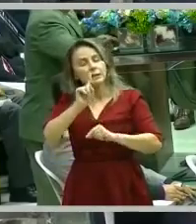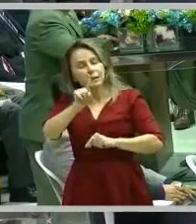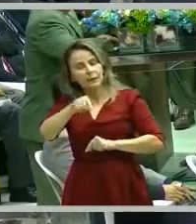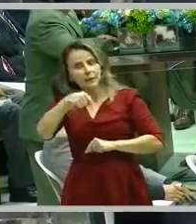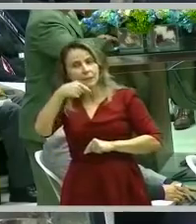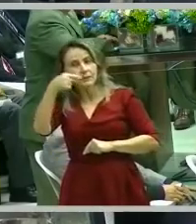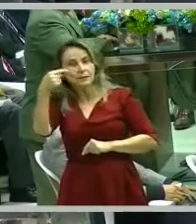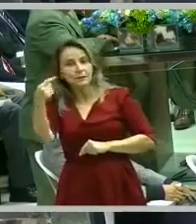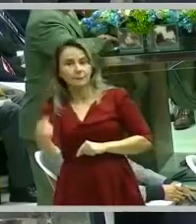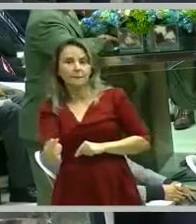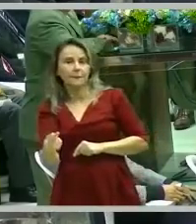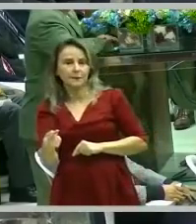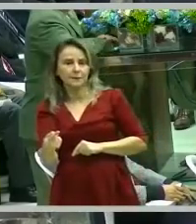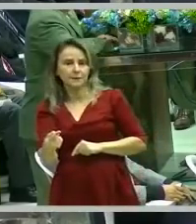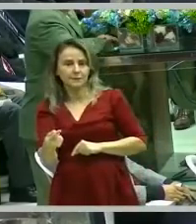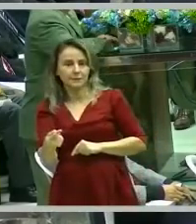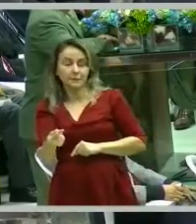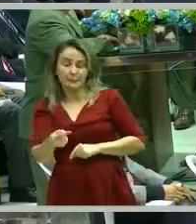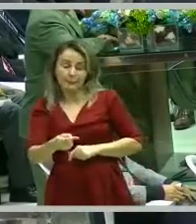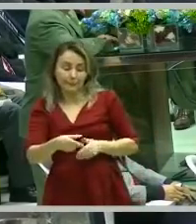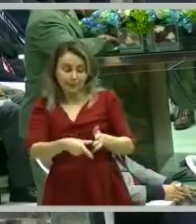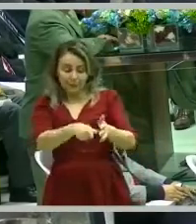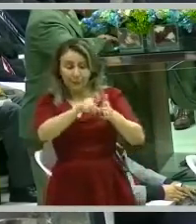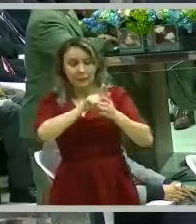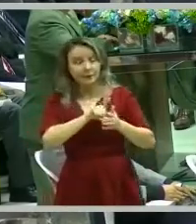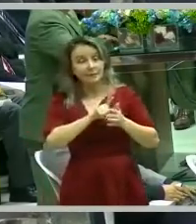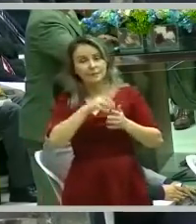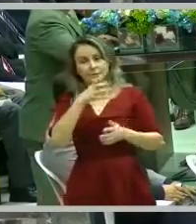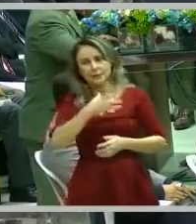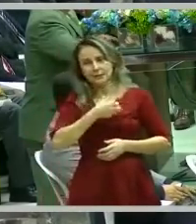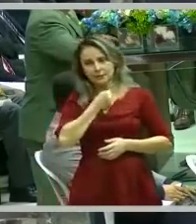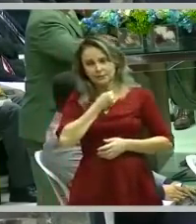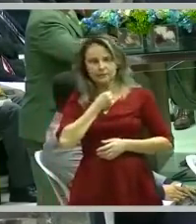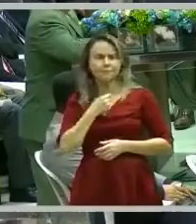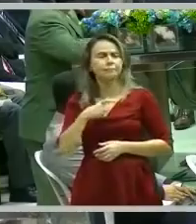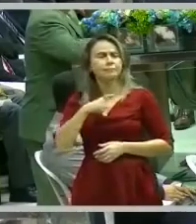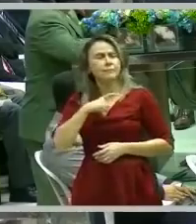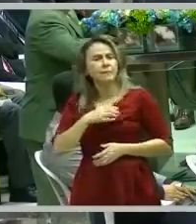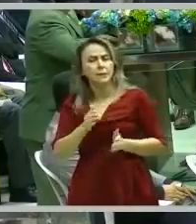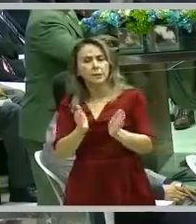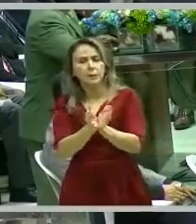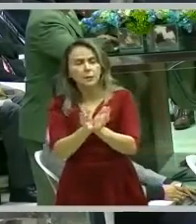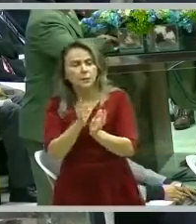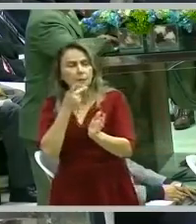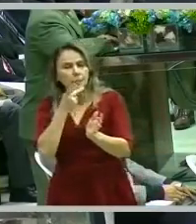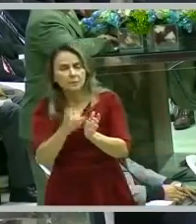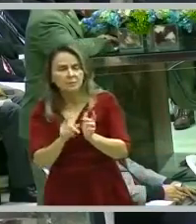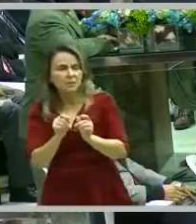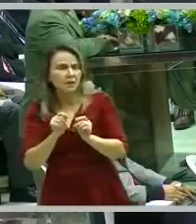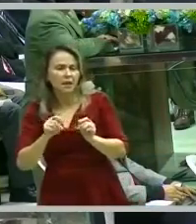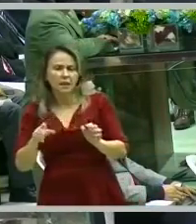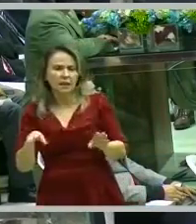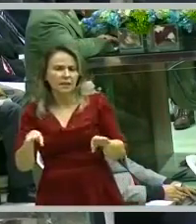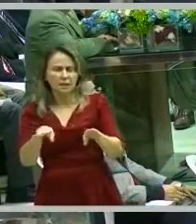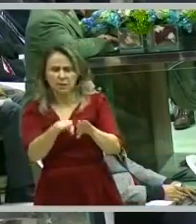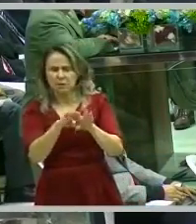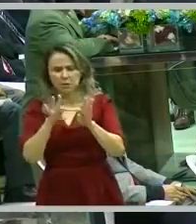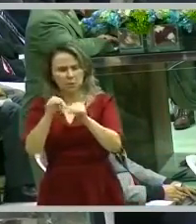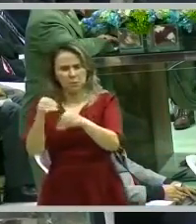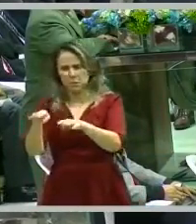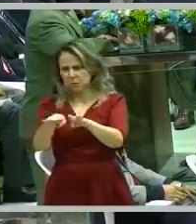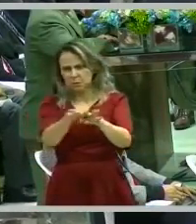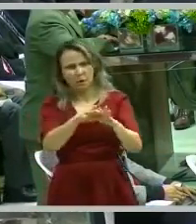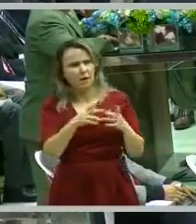experiência posterior à salvação. Existem grupos que dizem, não, é tudo uma coisa só. Não, não,